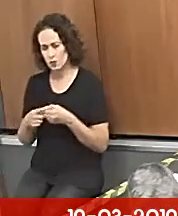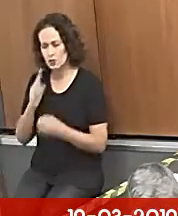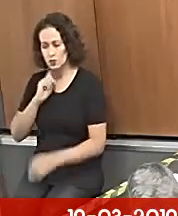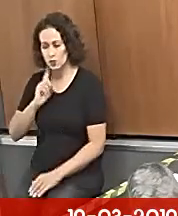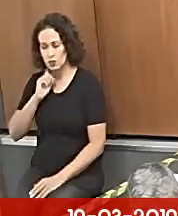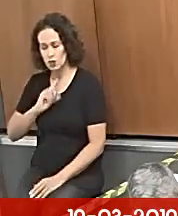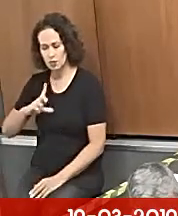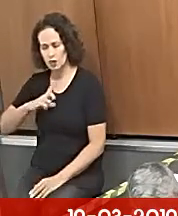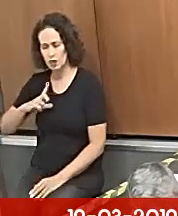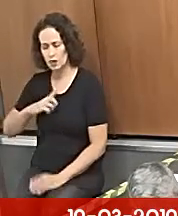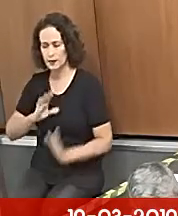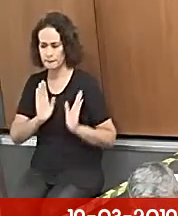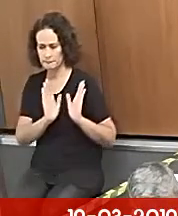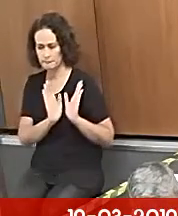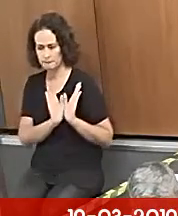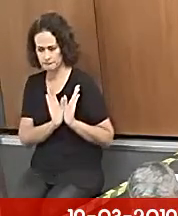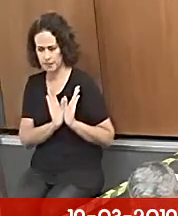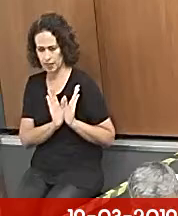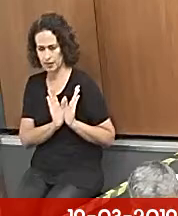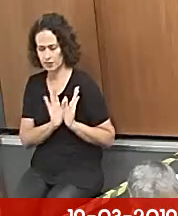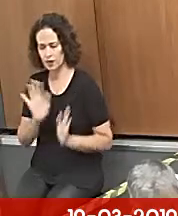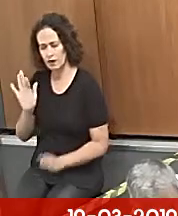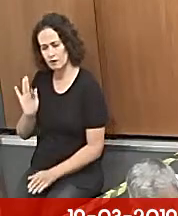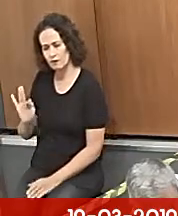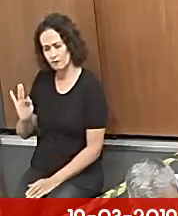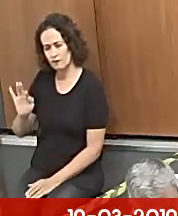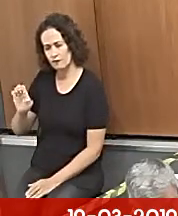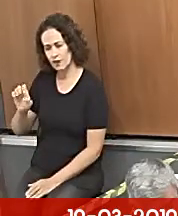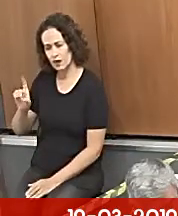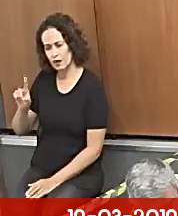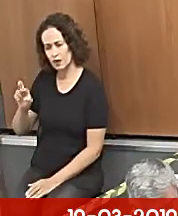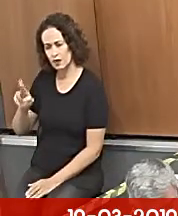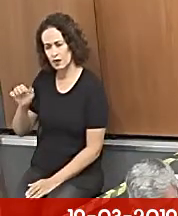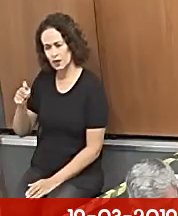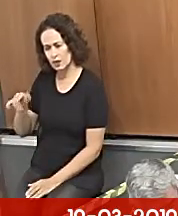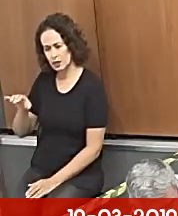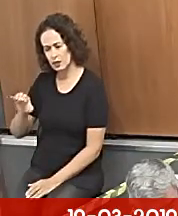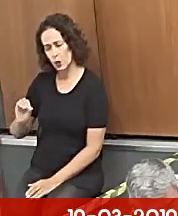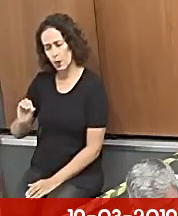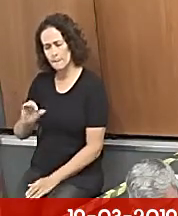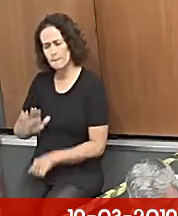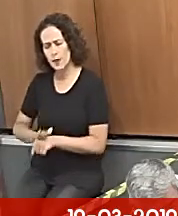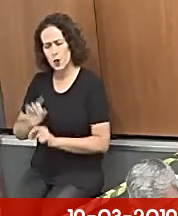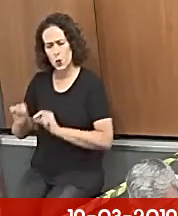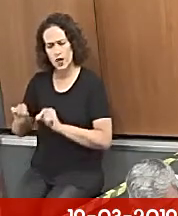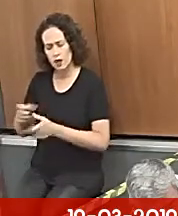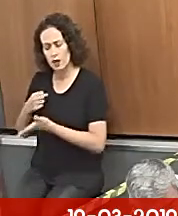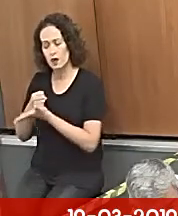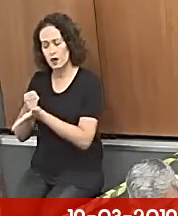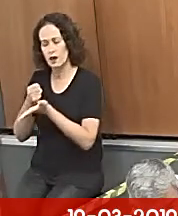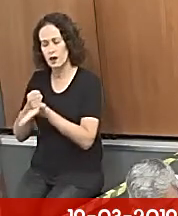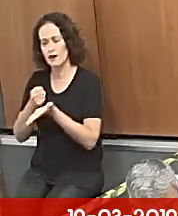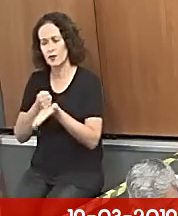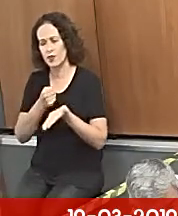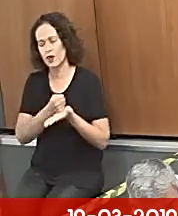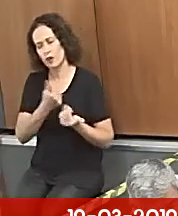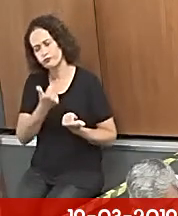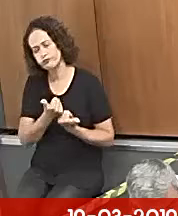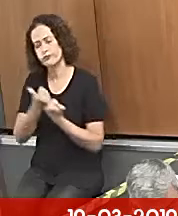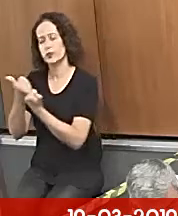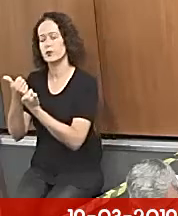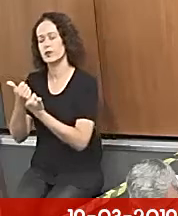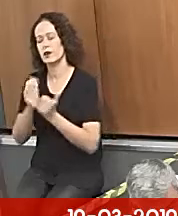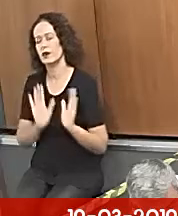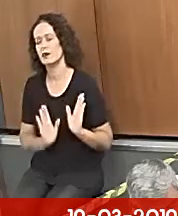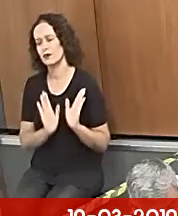é a federação ela fica mais com esse trabalho de assessorar e apoiar as apaes em todas essas realizações